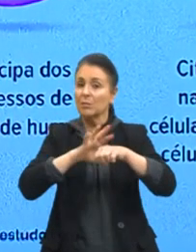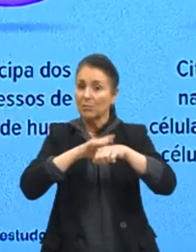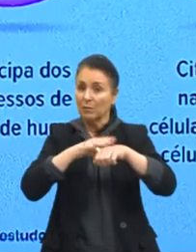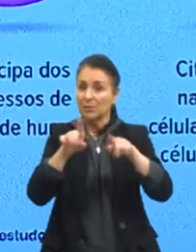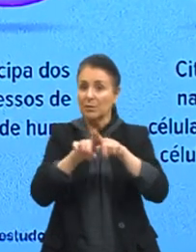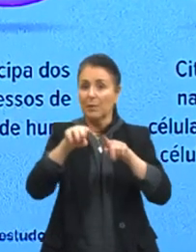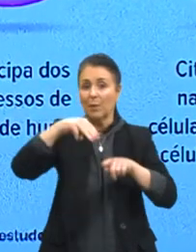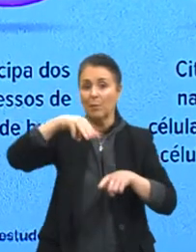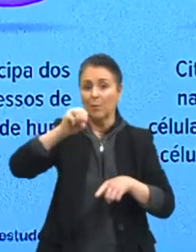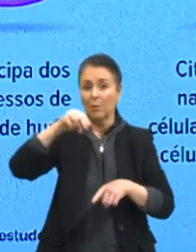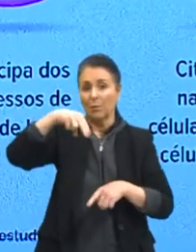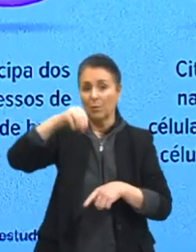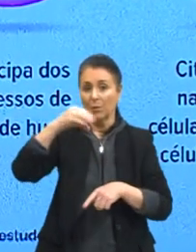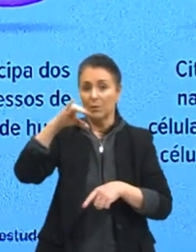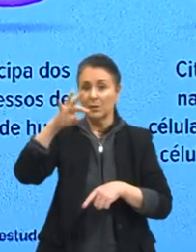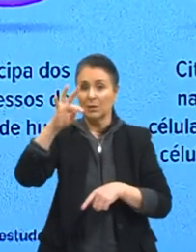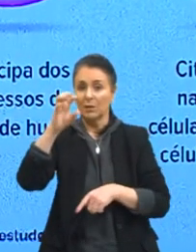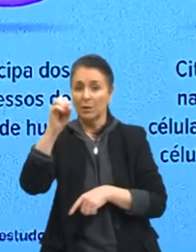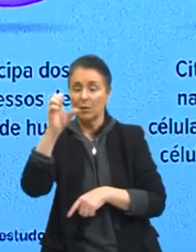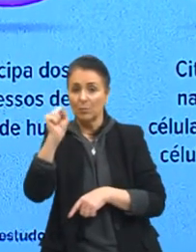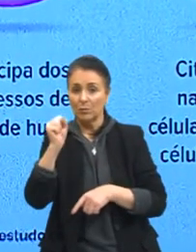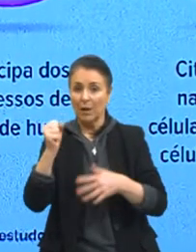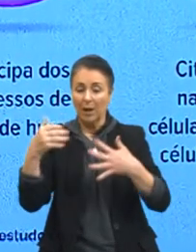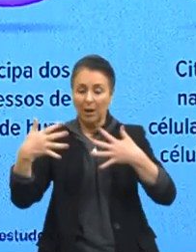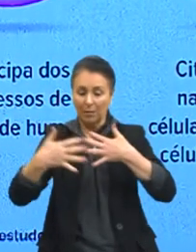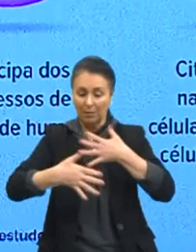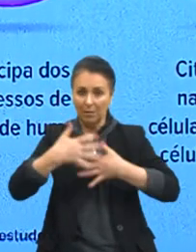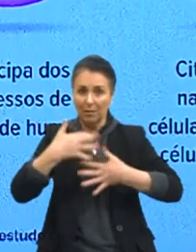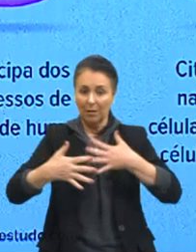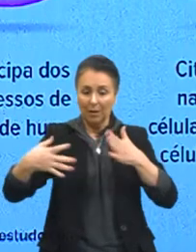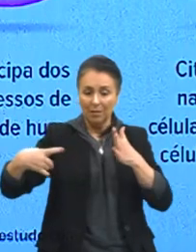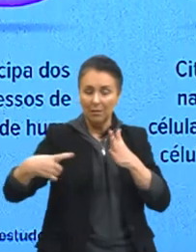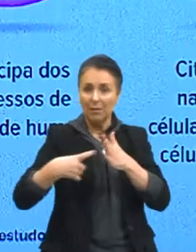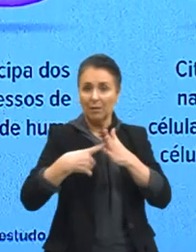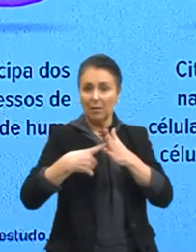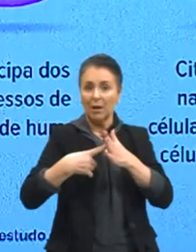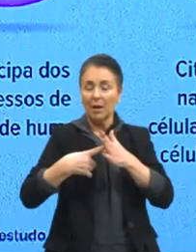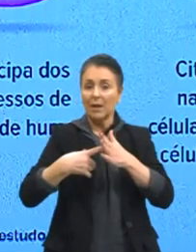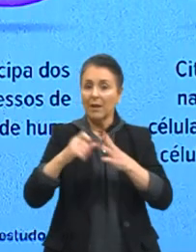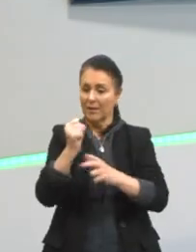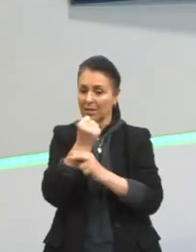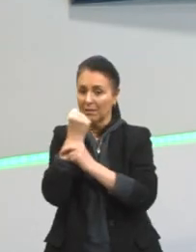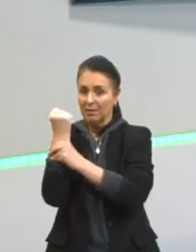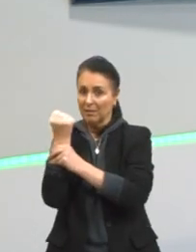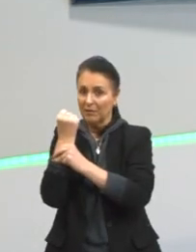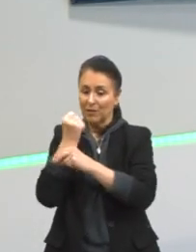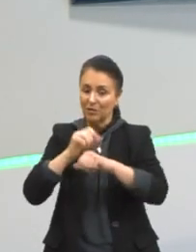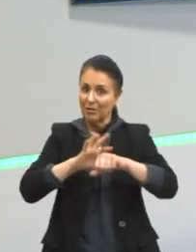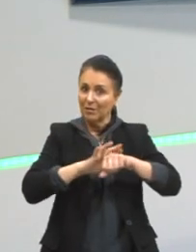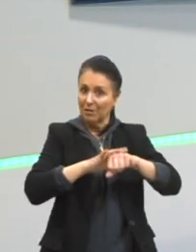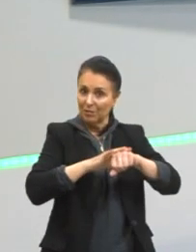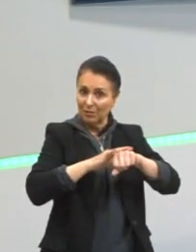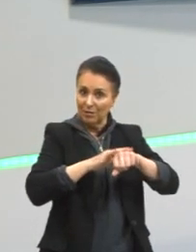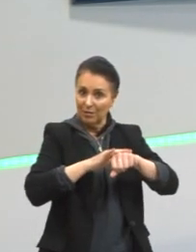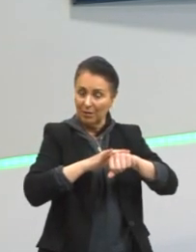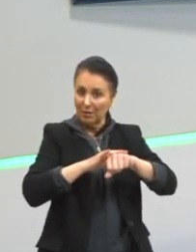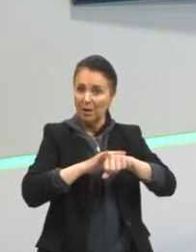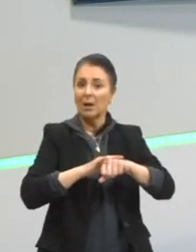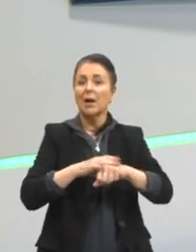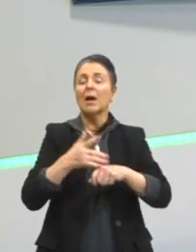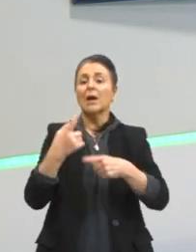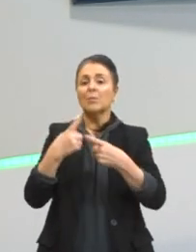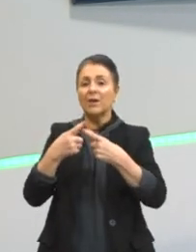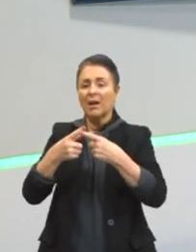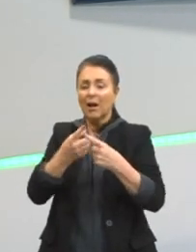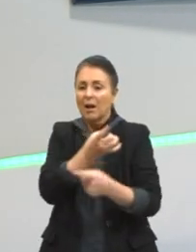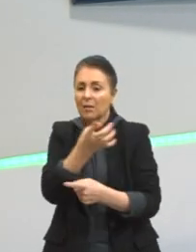monócitos penetram nos tecidos para defender dos patógenos a gente então cada um tem o seu